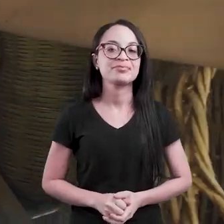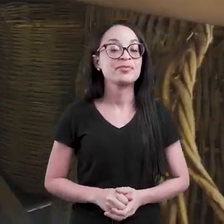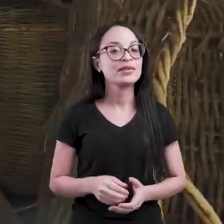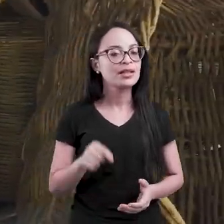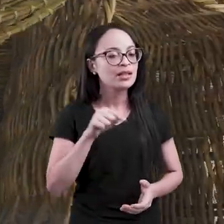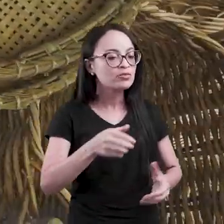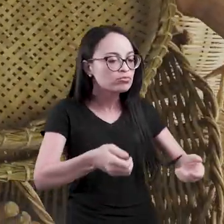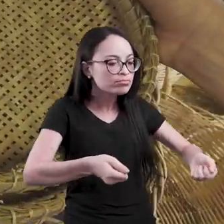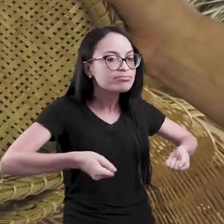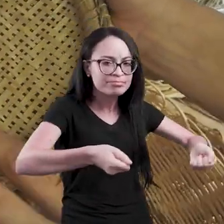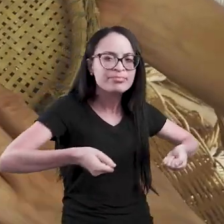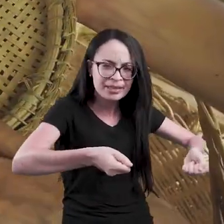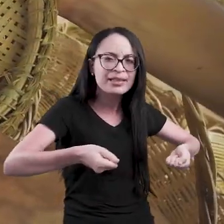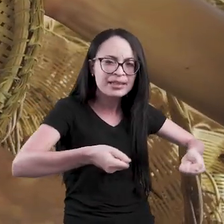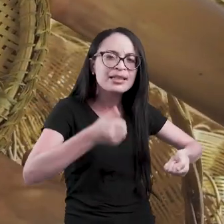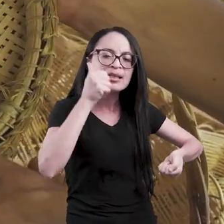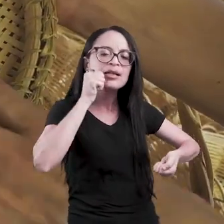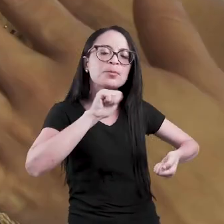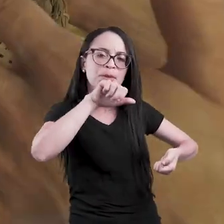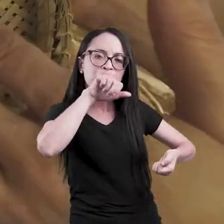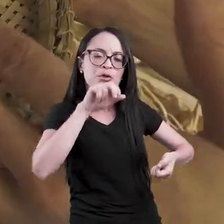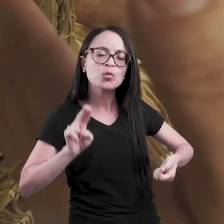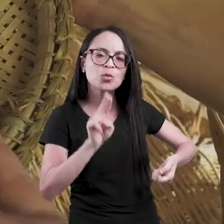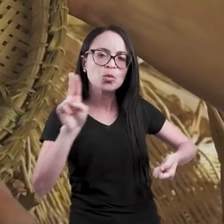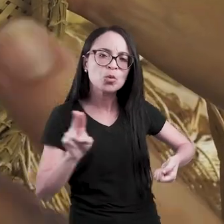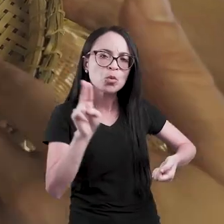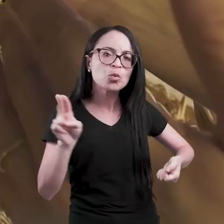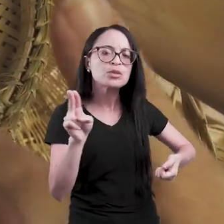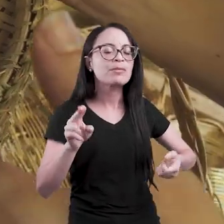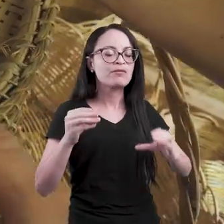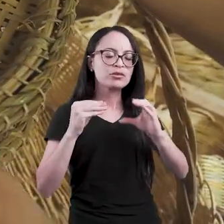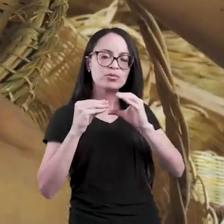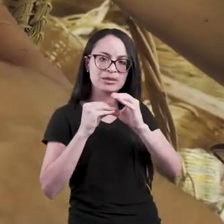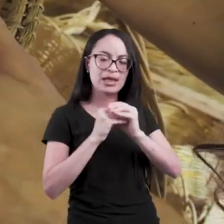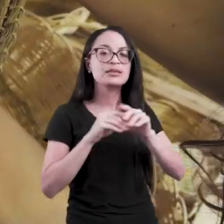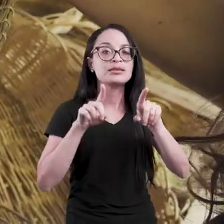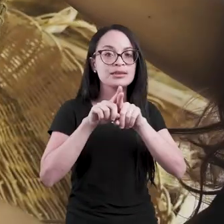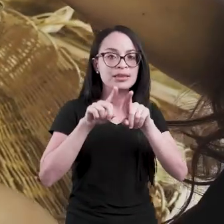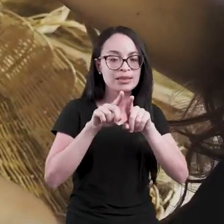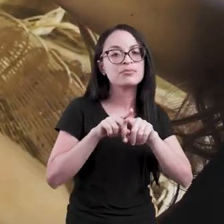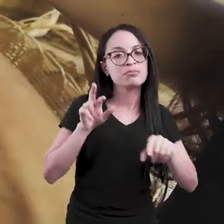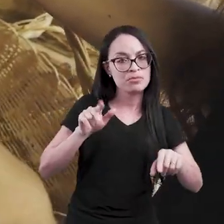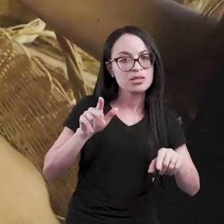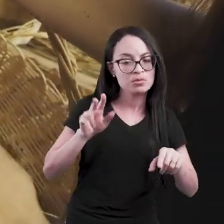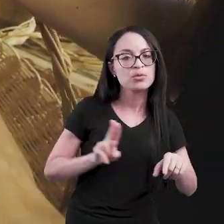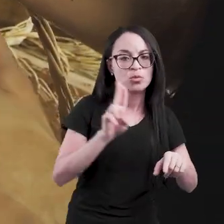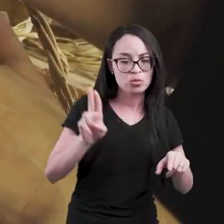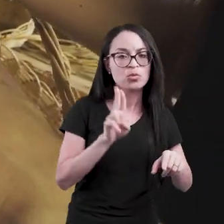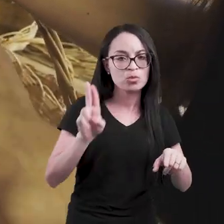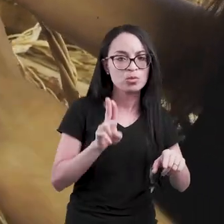Aqui a peneira é um dos utensílios que mãe usa para fazer, né, usava, e minhas irmãs atualmente